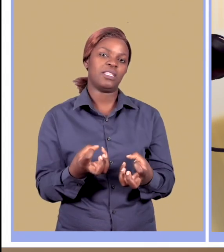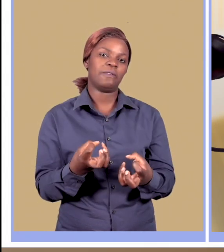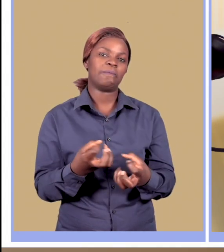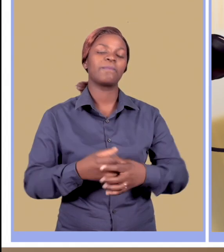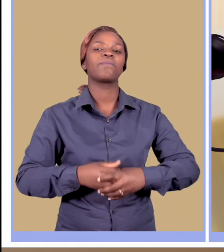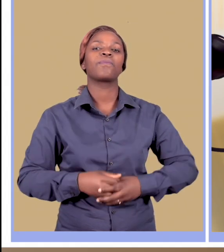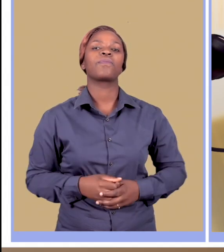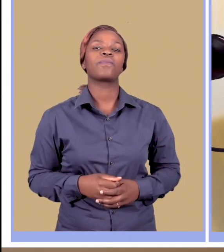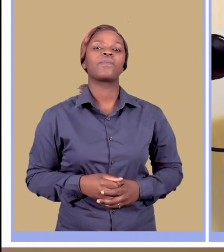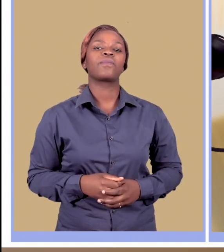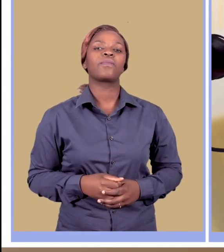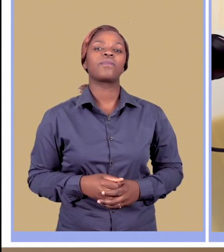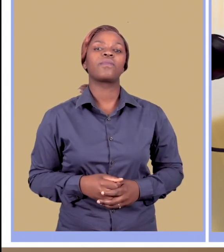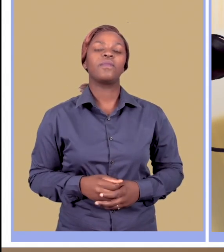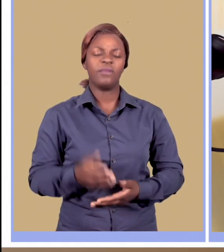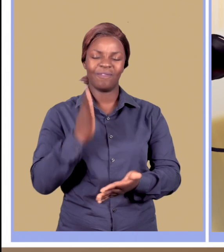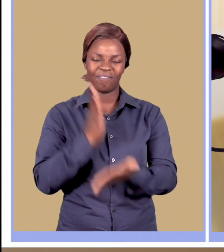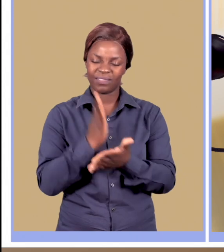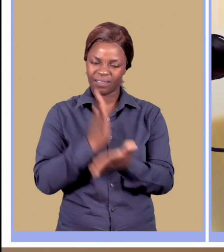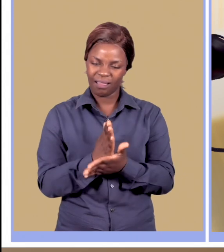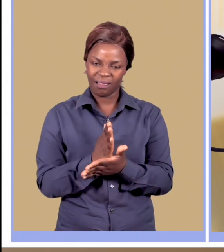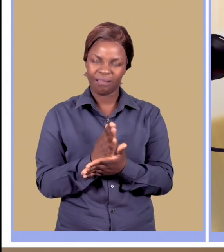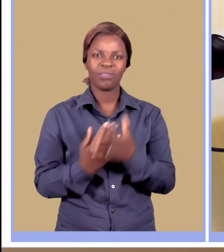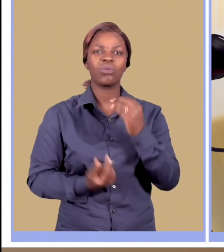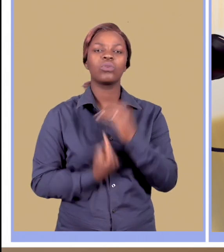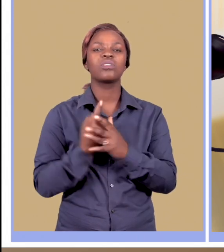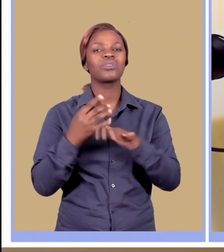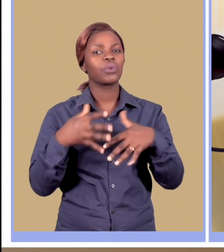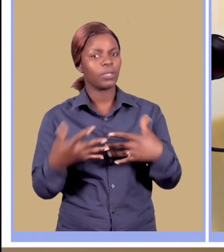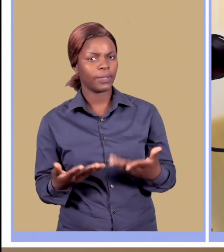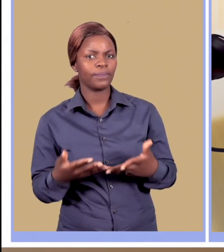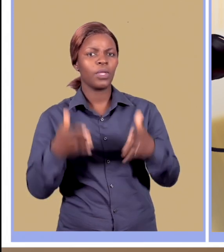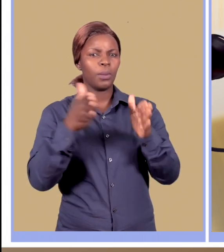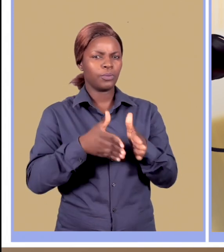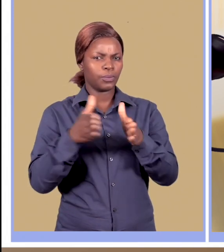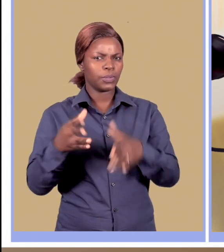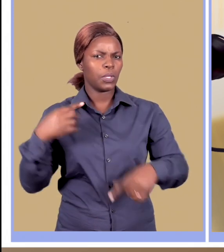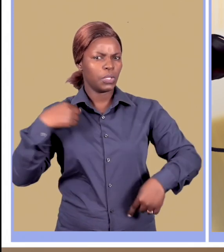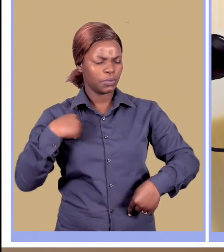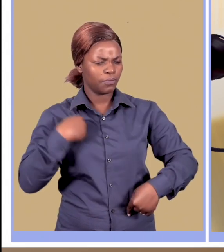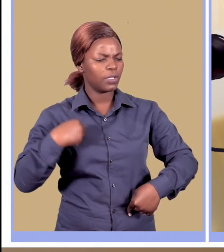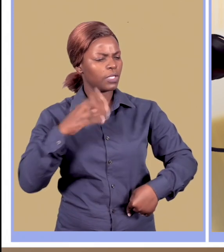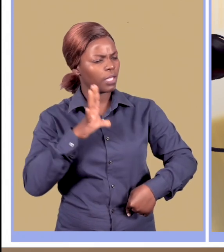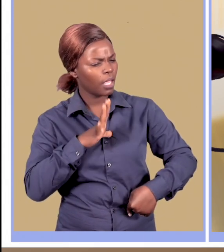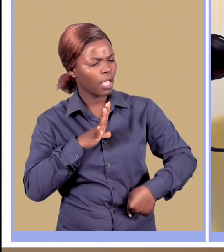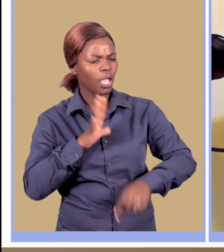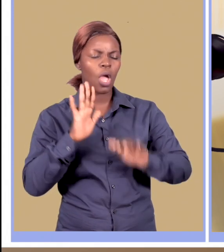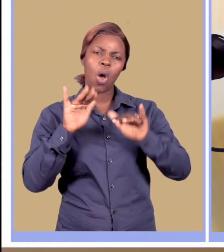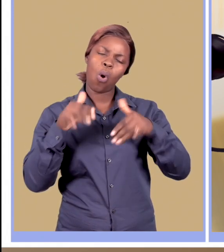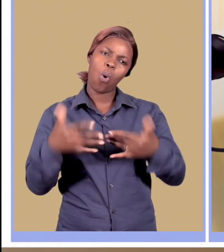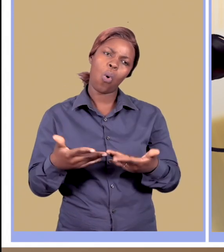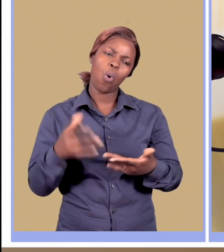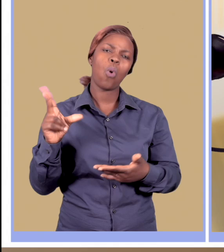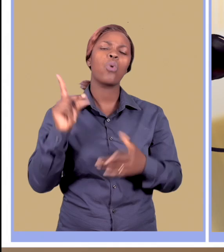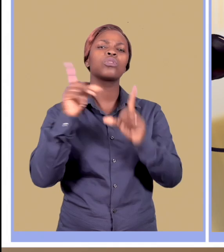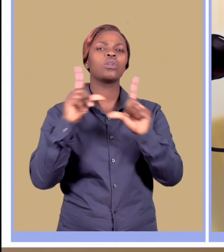de todo o relatório do que é que realmente se houve pessoas afetadas nesse, mas eu